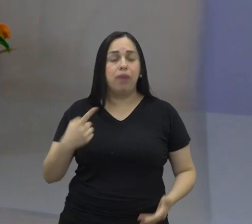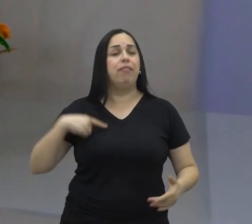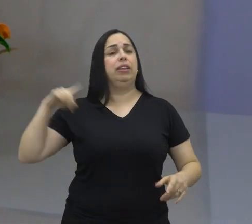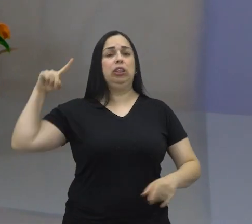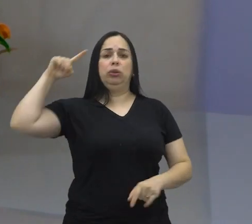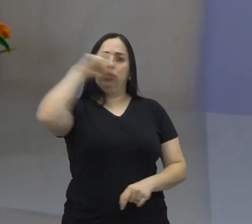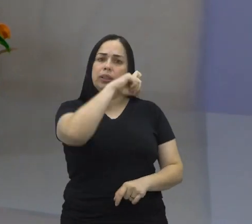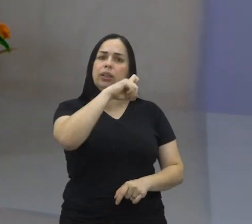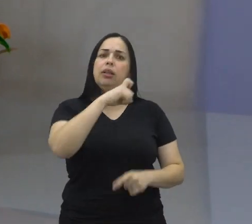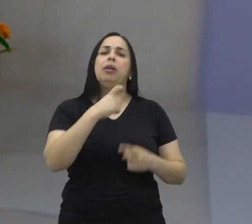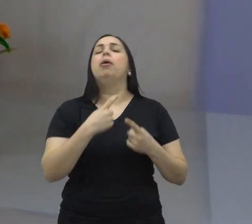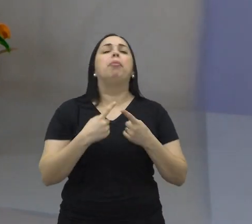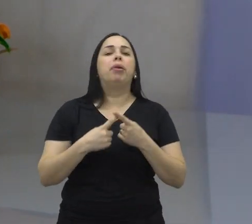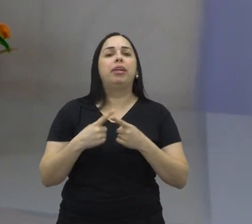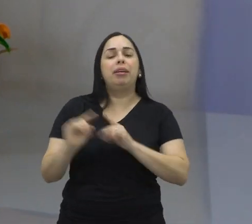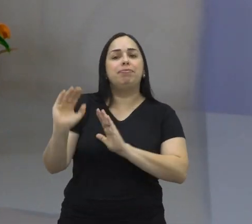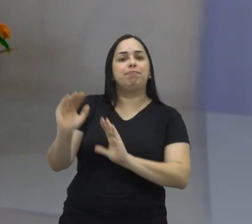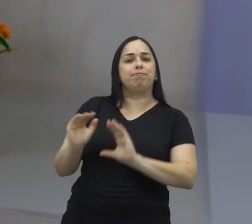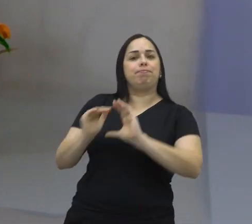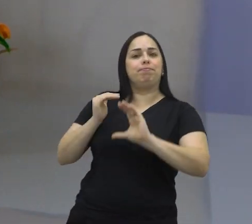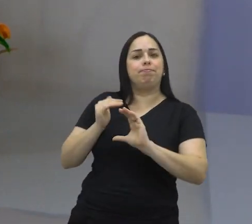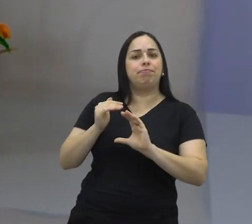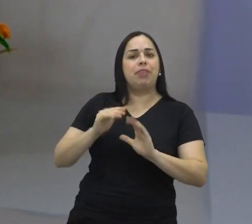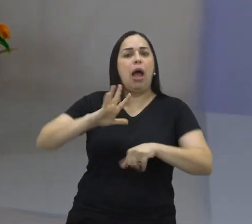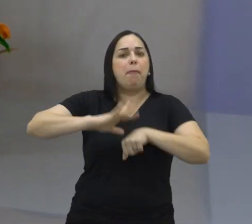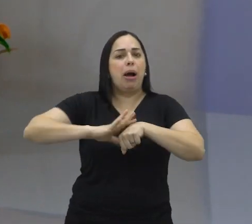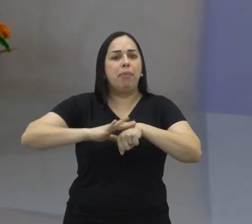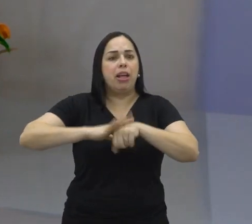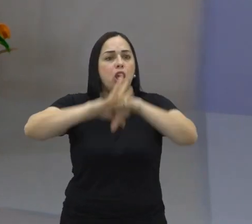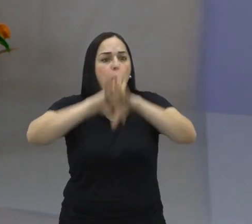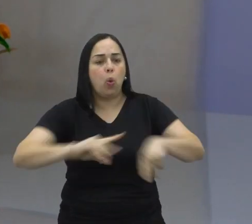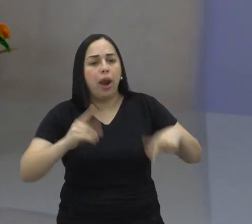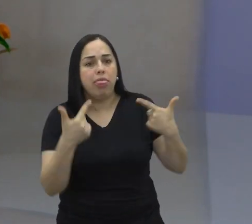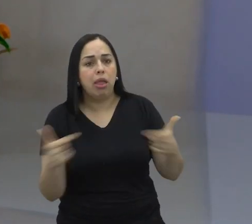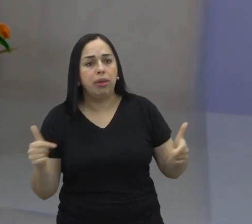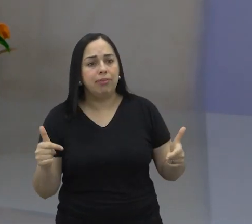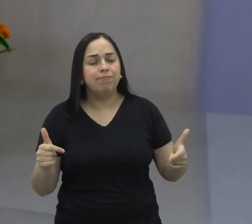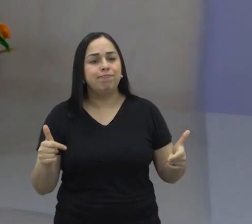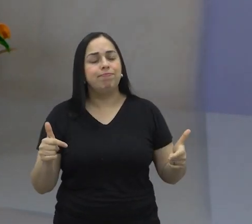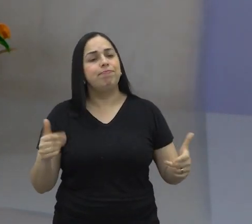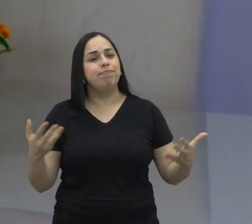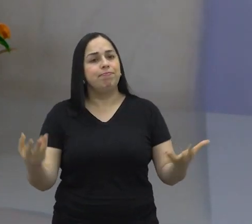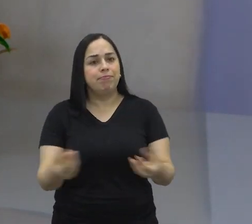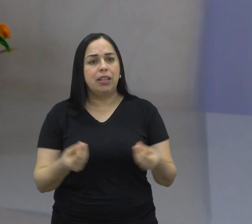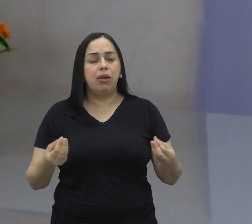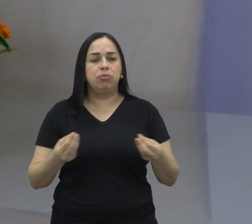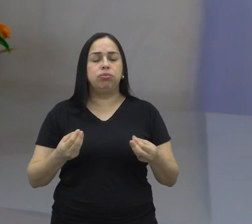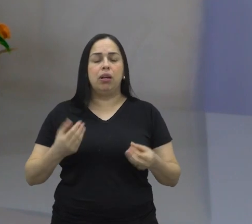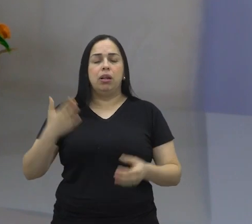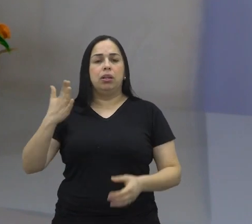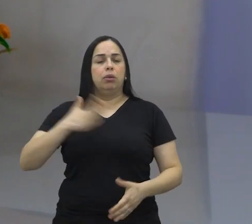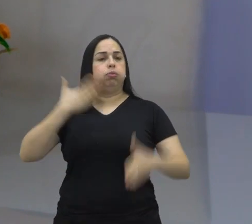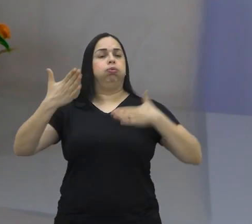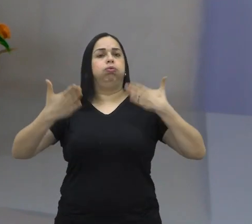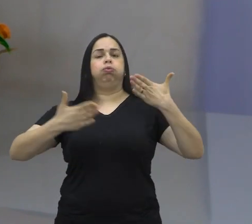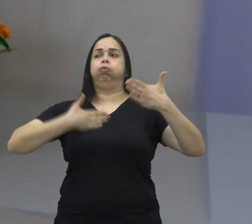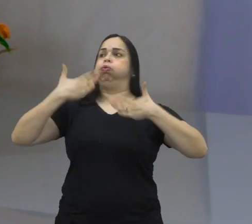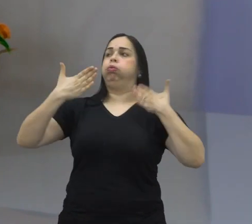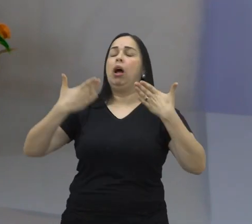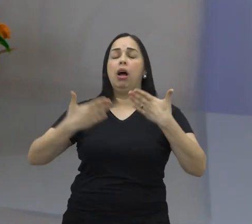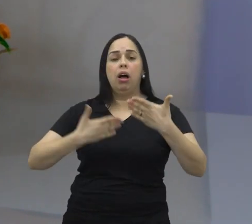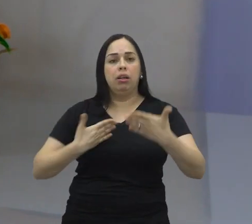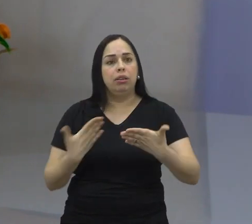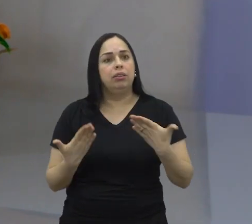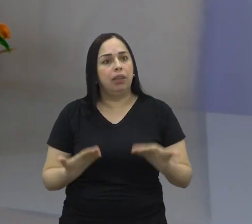diagnóstico vem diretamente como é uma doença sem cura. Então, esse impacto que você tem